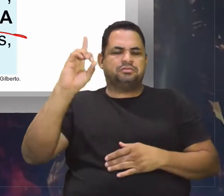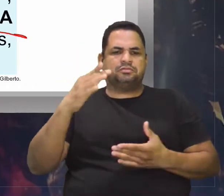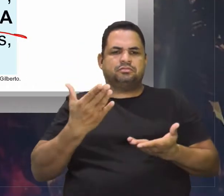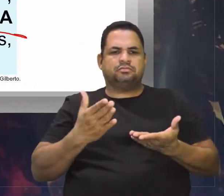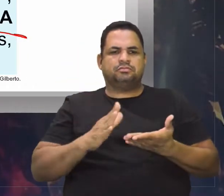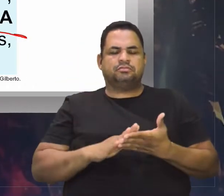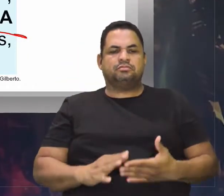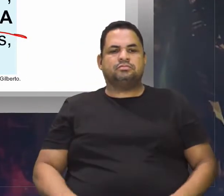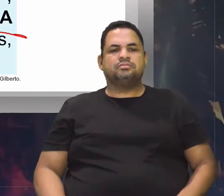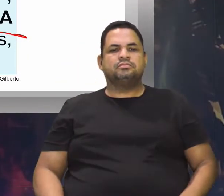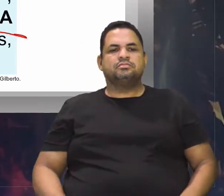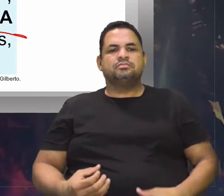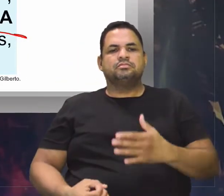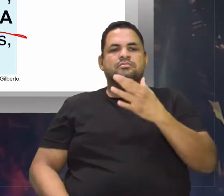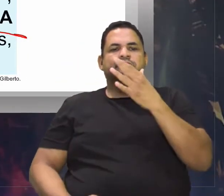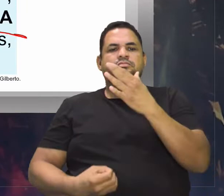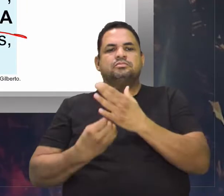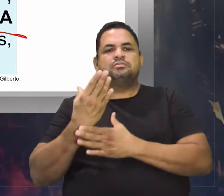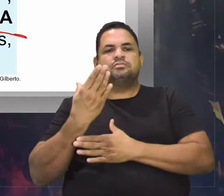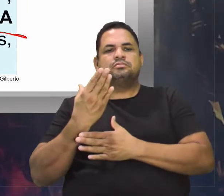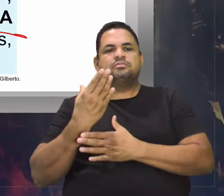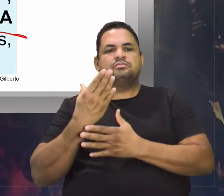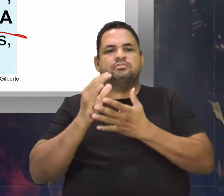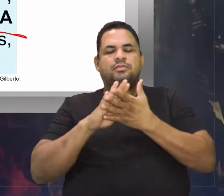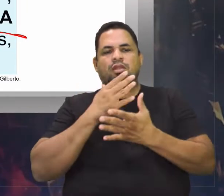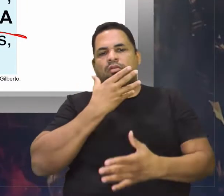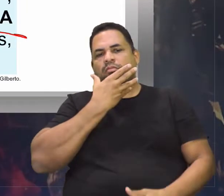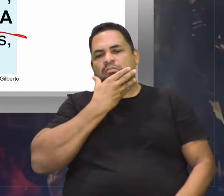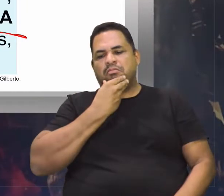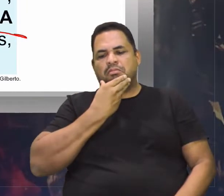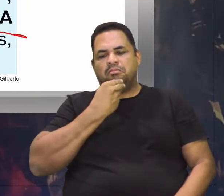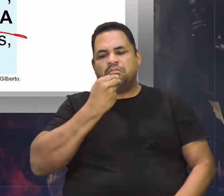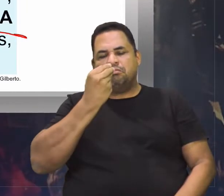Aí aparece uma figura chamada